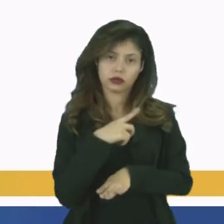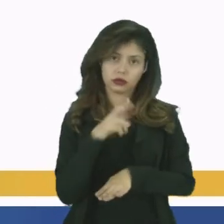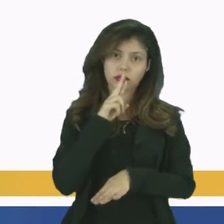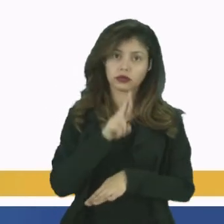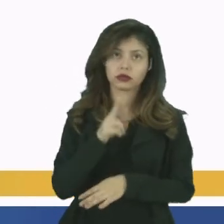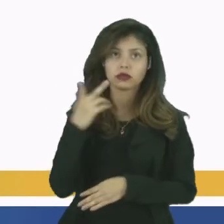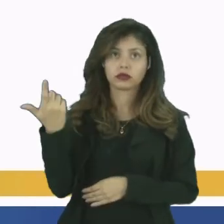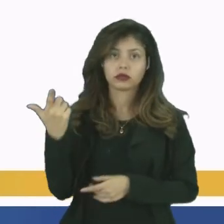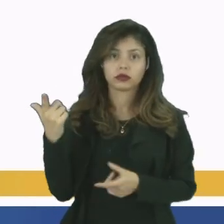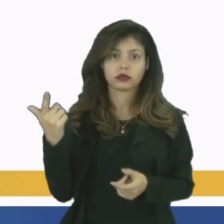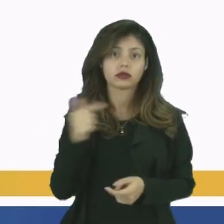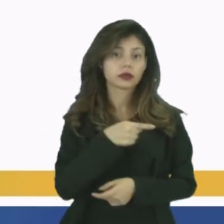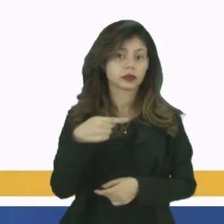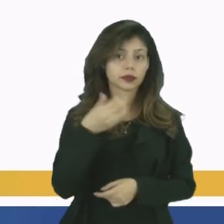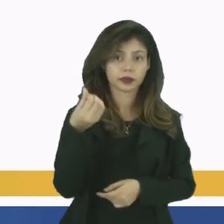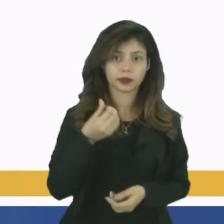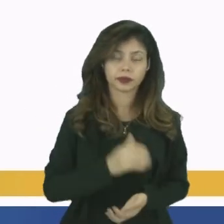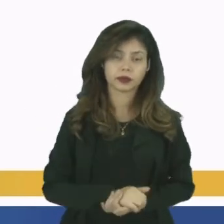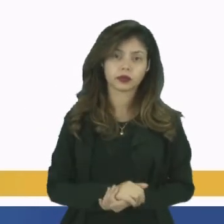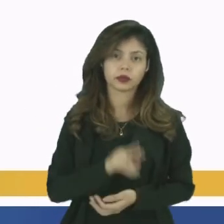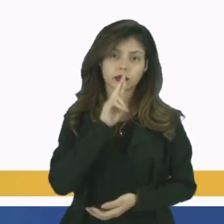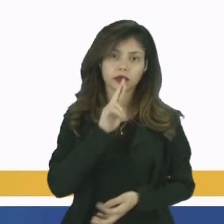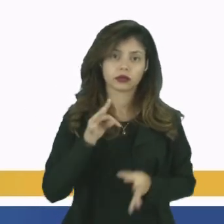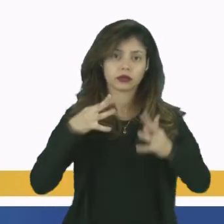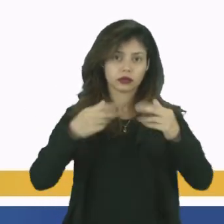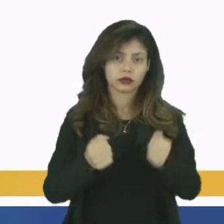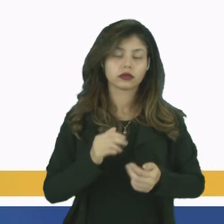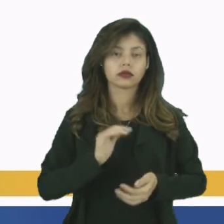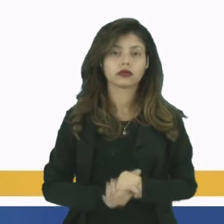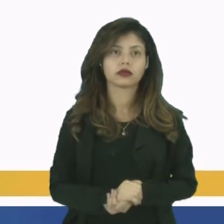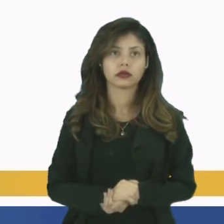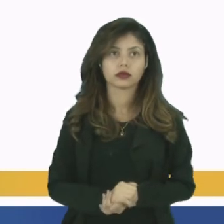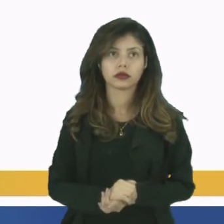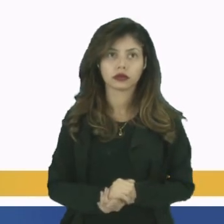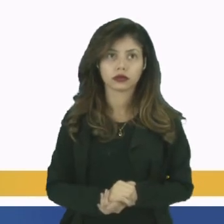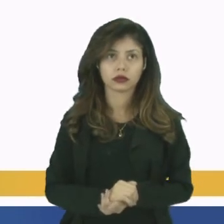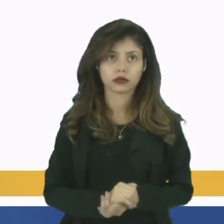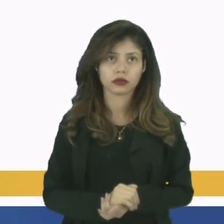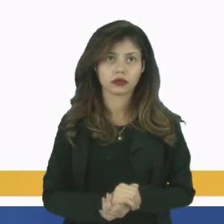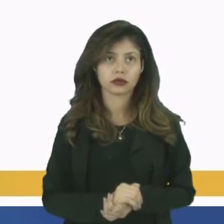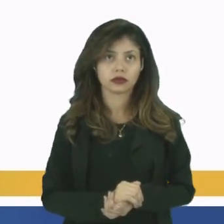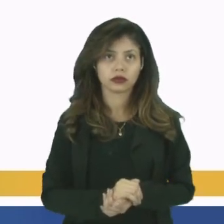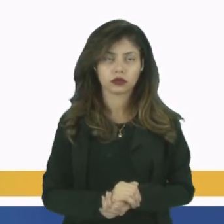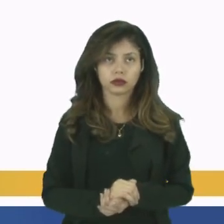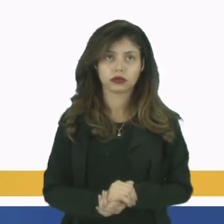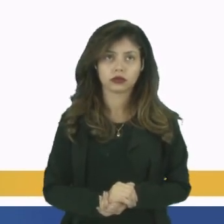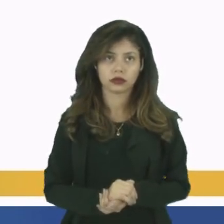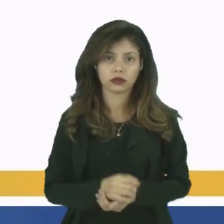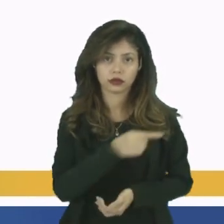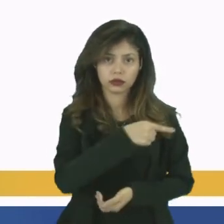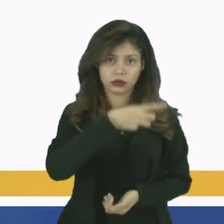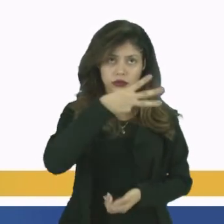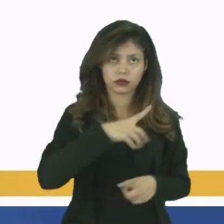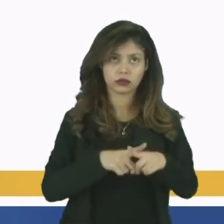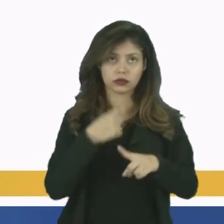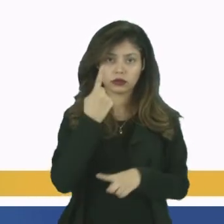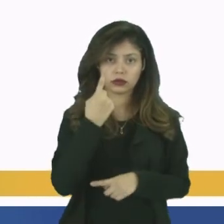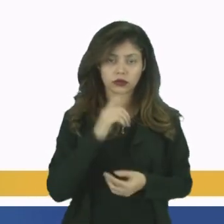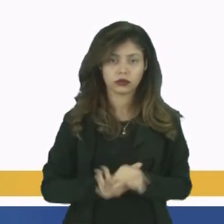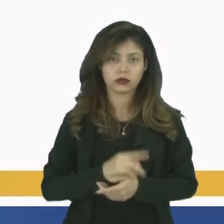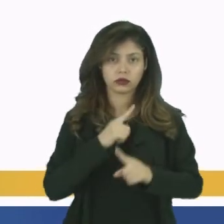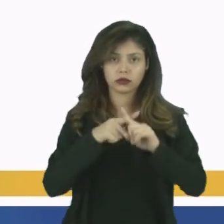resultado será menos 6. Resolvendo essa expressão desse determinante, então nós teremos menos 3 vezes